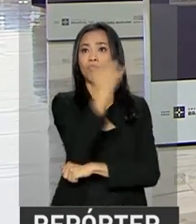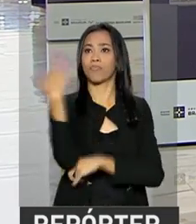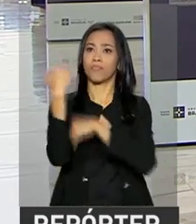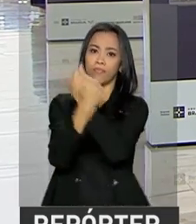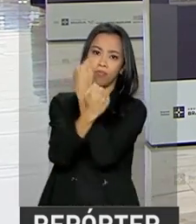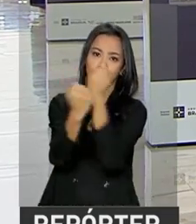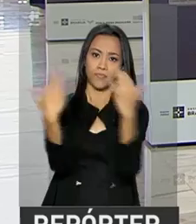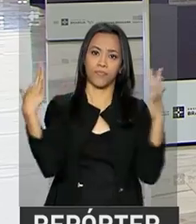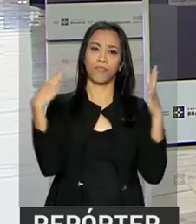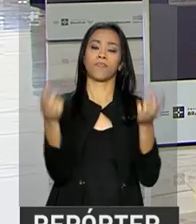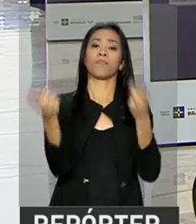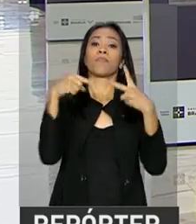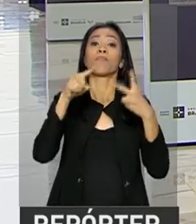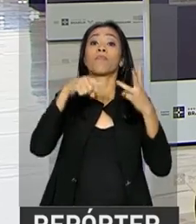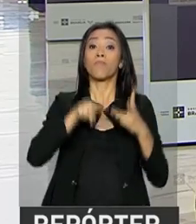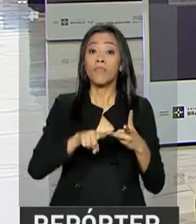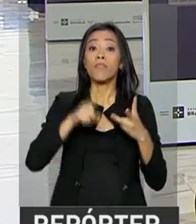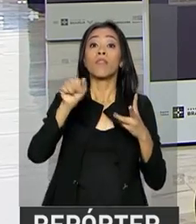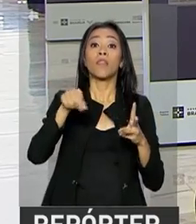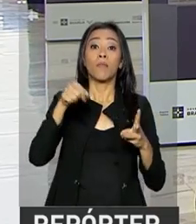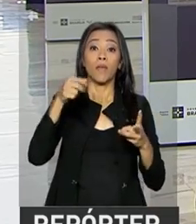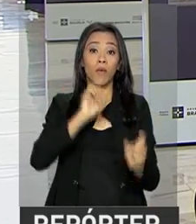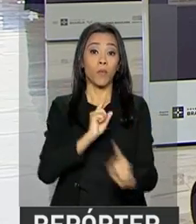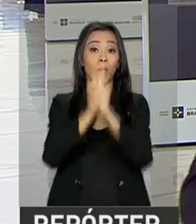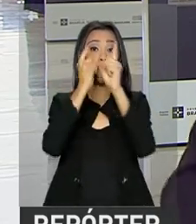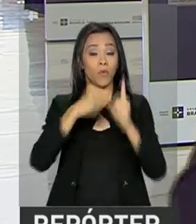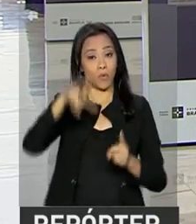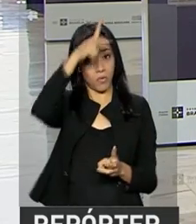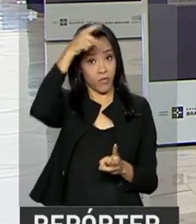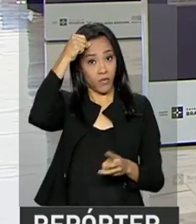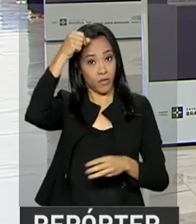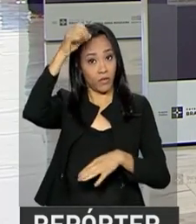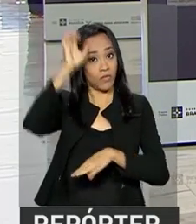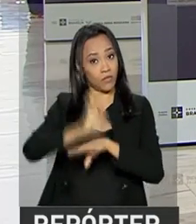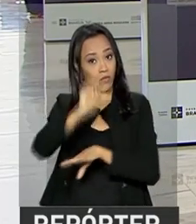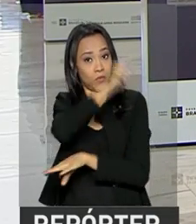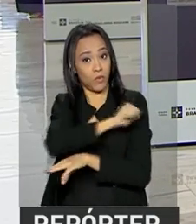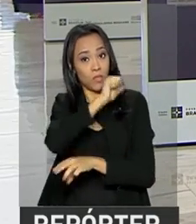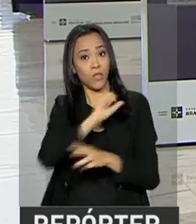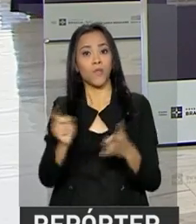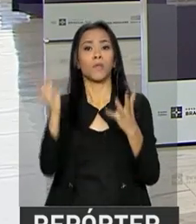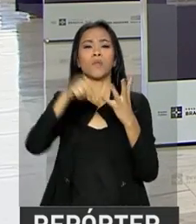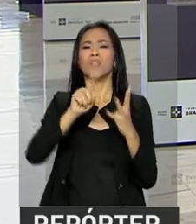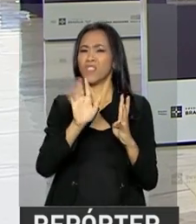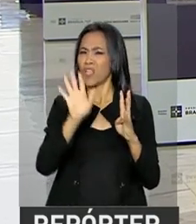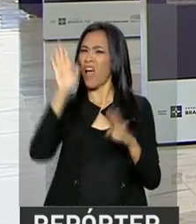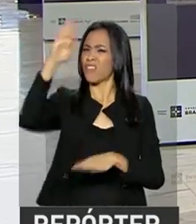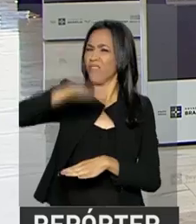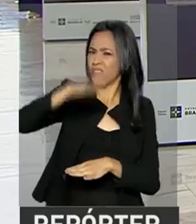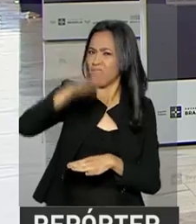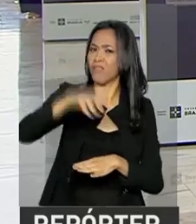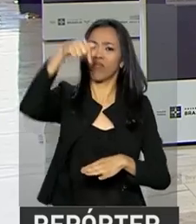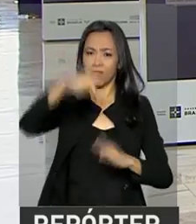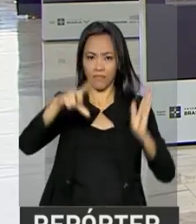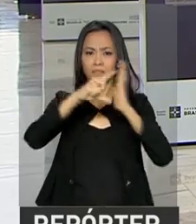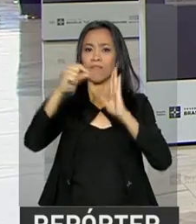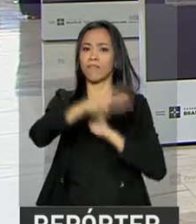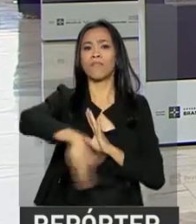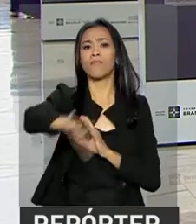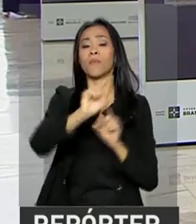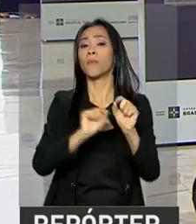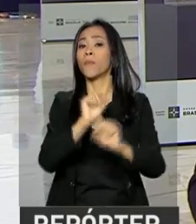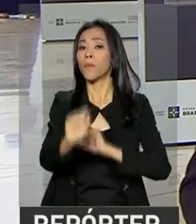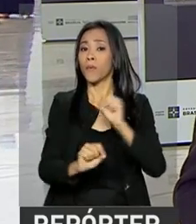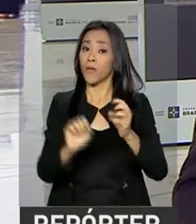também tem uma audiência com o prefeito do Rio de Janeiro Marcelo Crivela e já no final do dia aqui no Palácio do Planalto o presidente